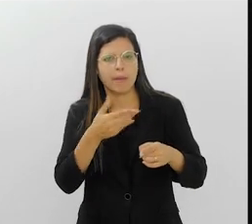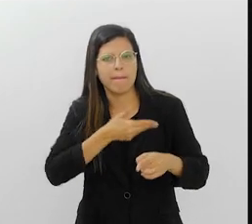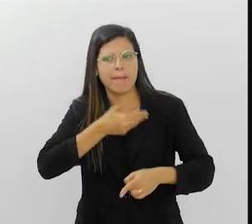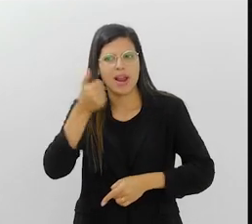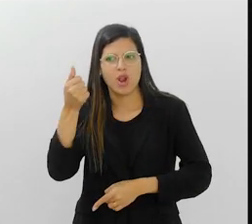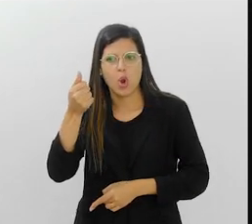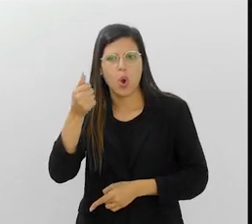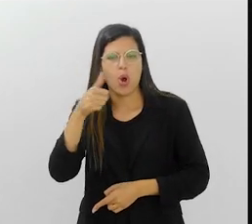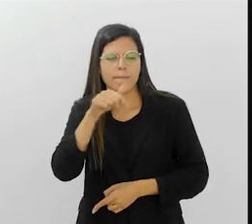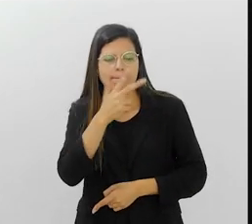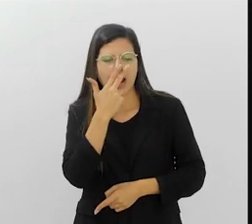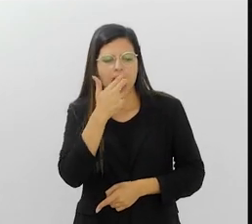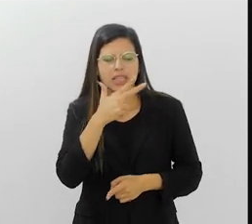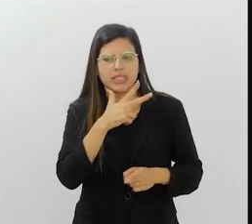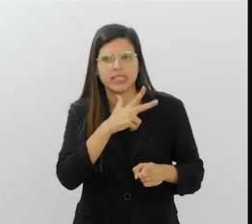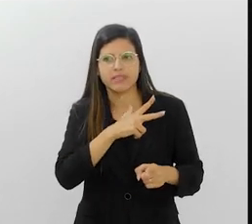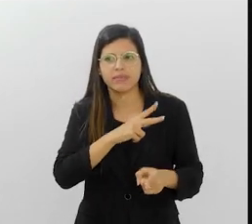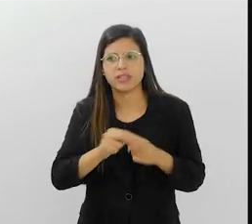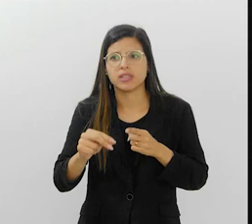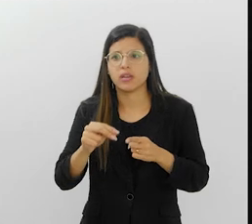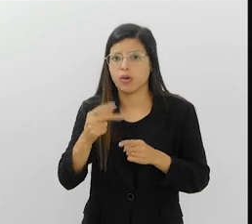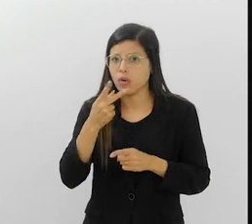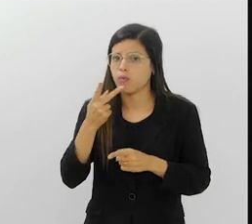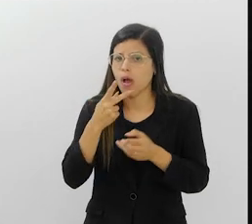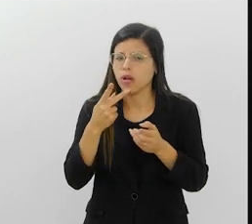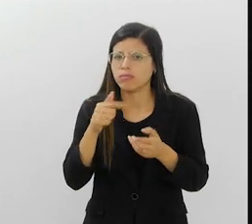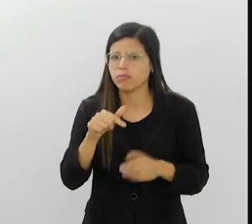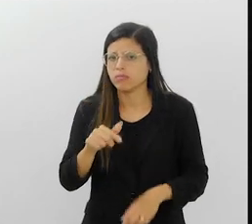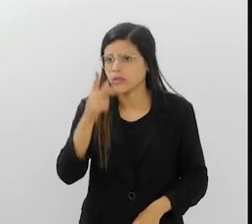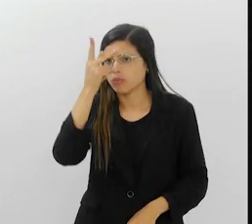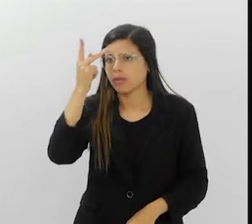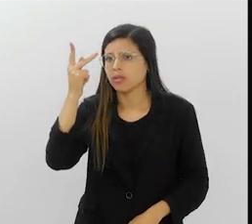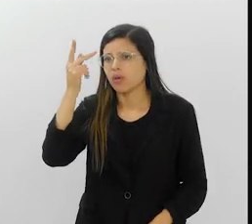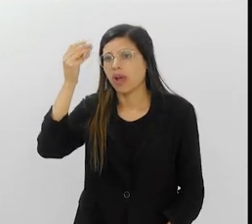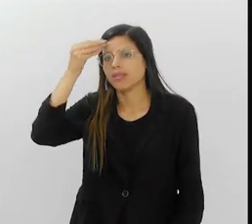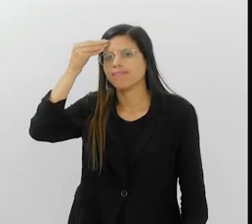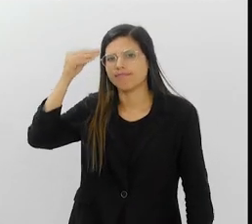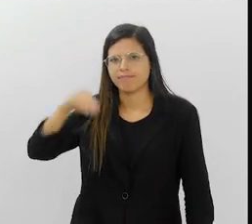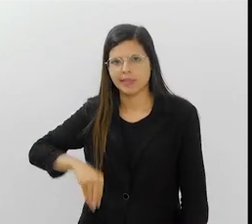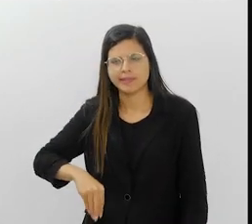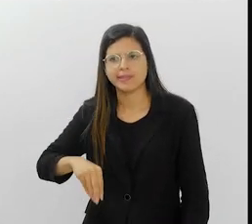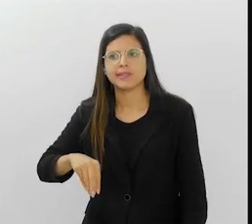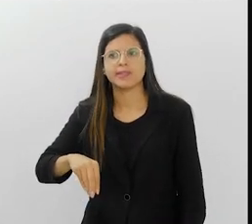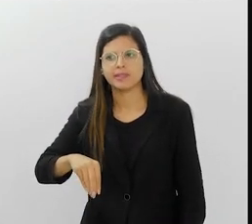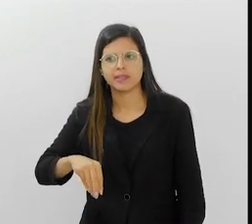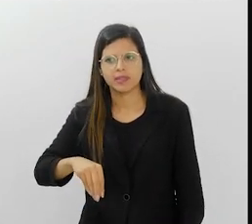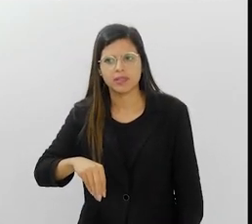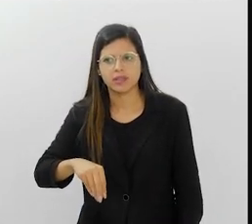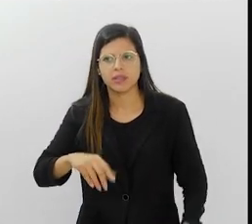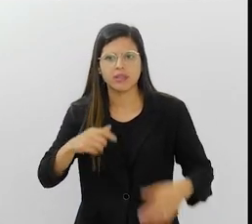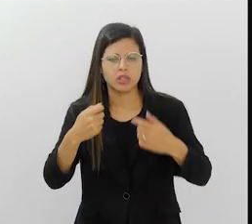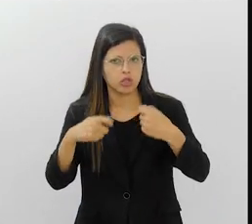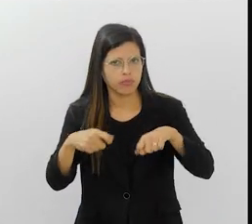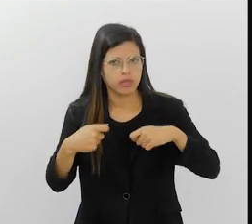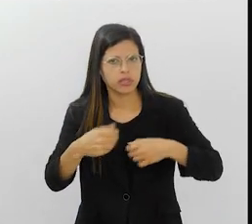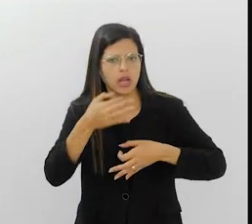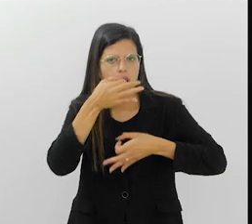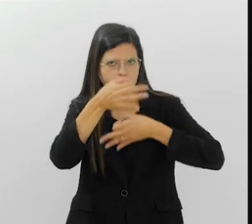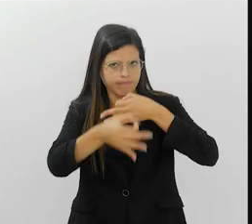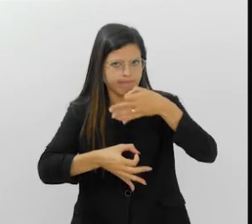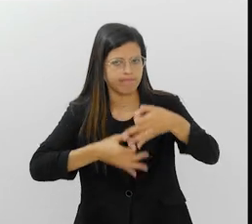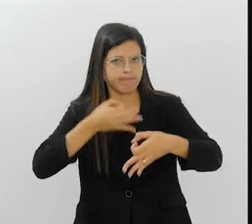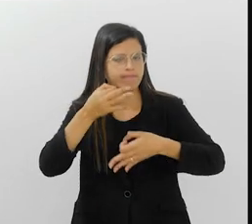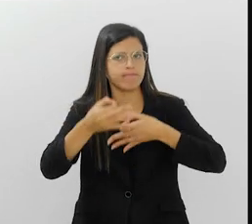coração fala assim, esse tem cara de campeão, eu sou o primeiro a falar para meus parceiros, ó, desiste. É verdade. A gente tem que ter